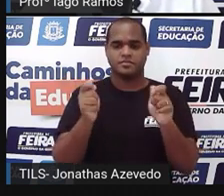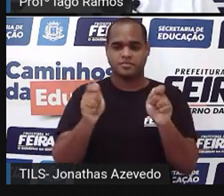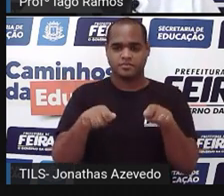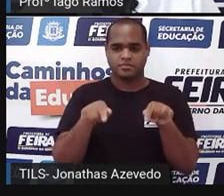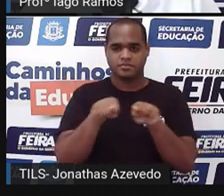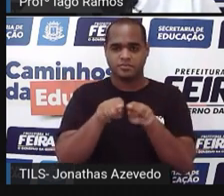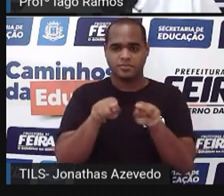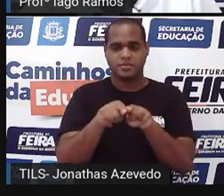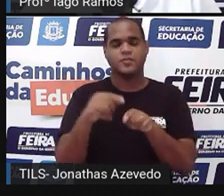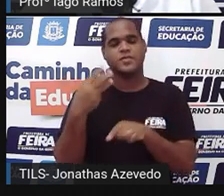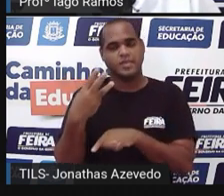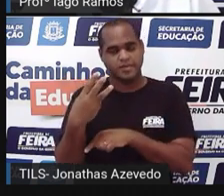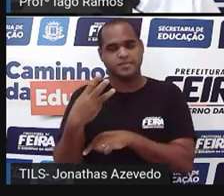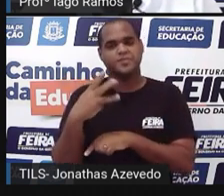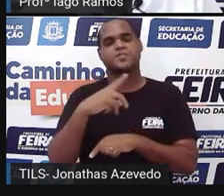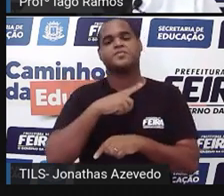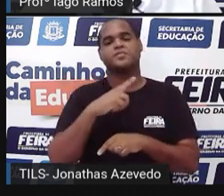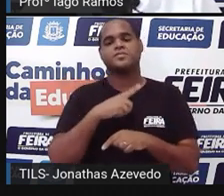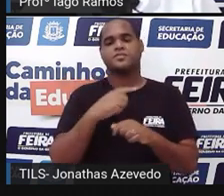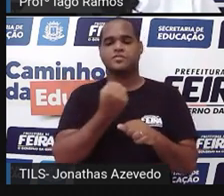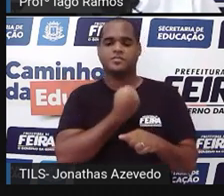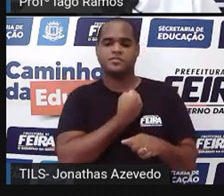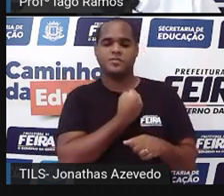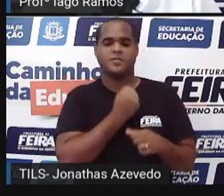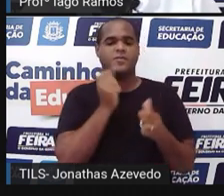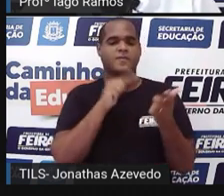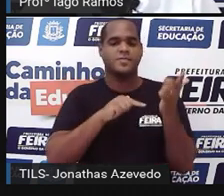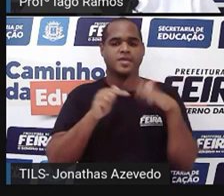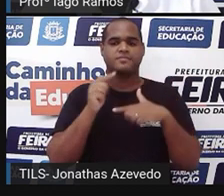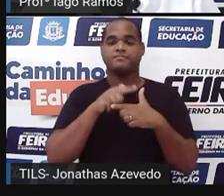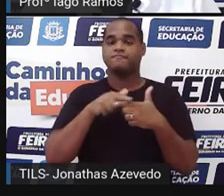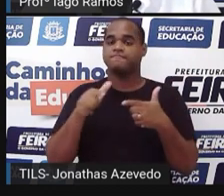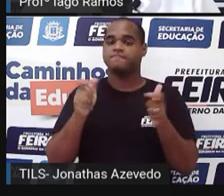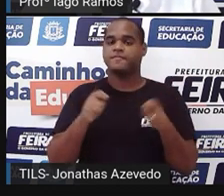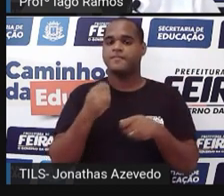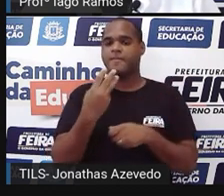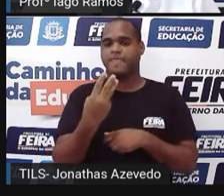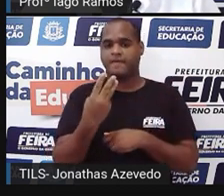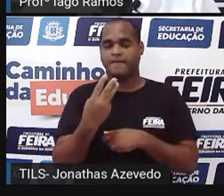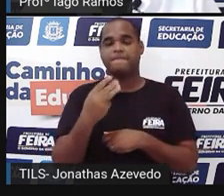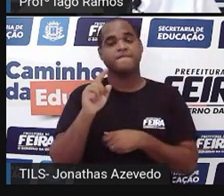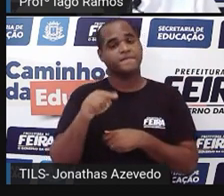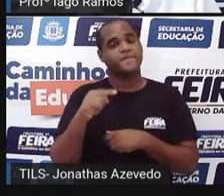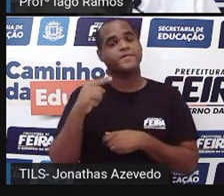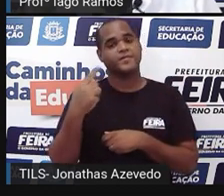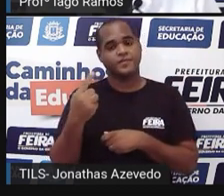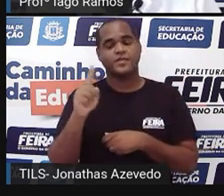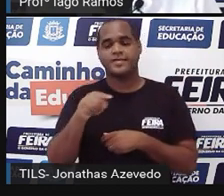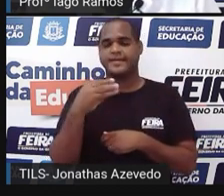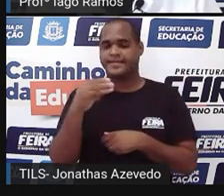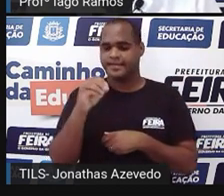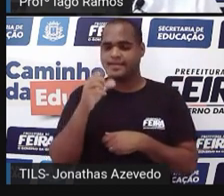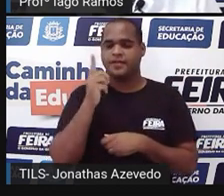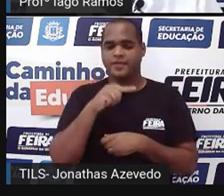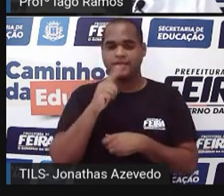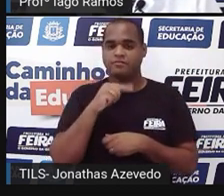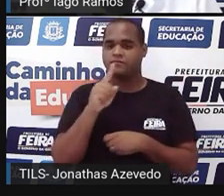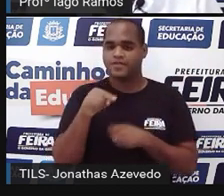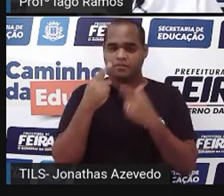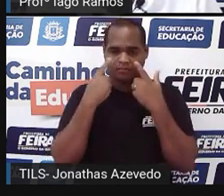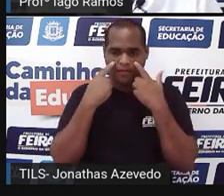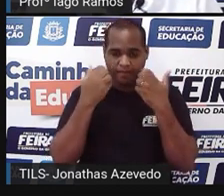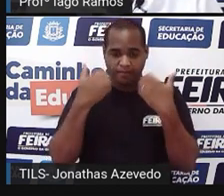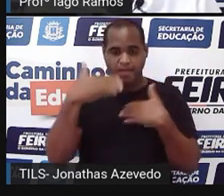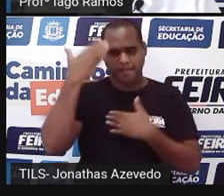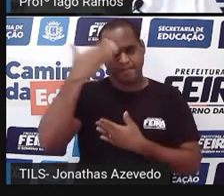tá bom que é pelo número que eu vou dividir então três vezes da 30 e você pode verificar numa